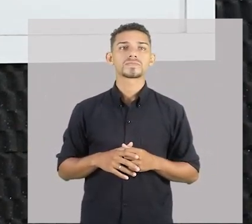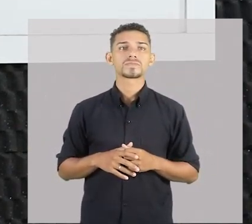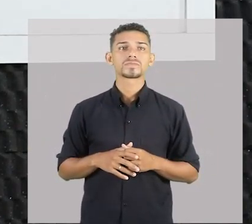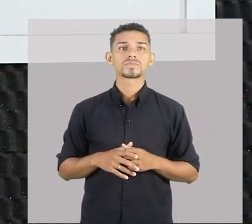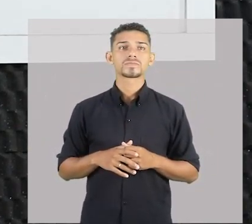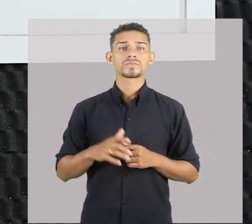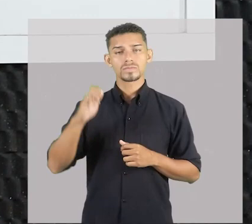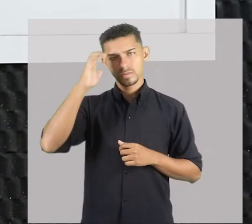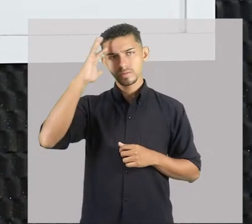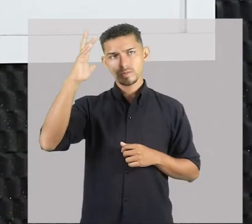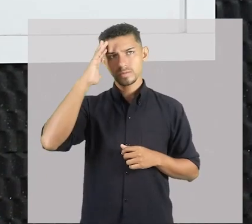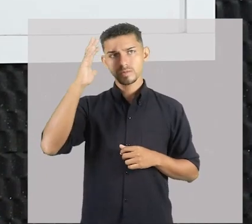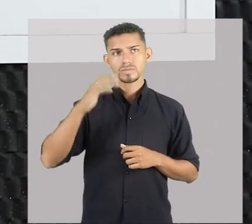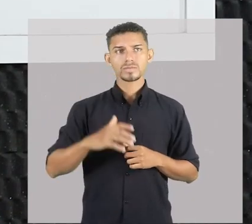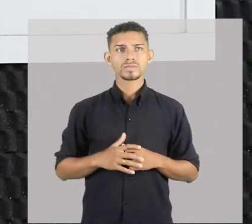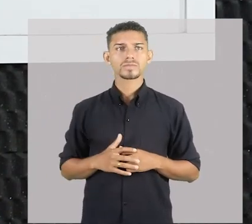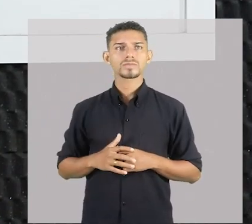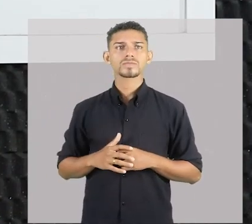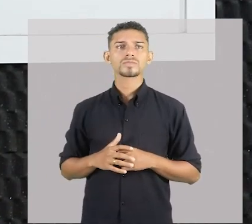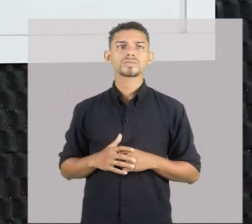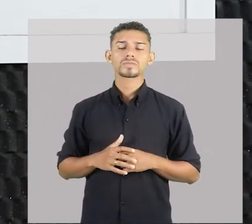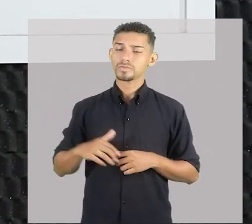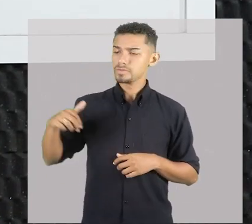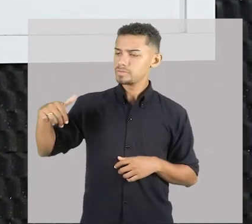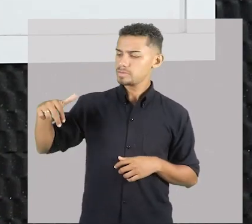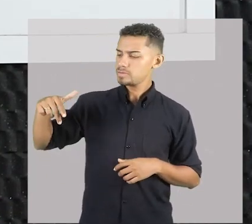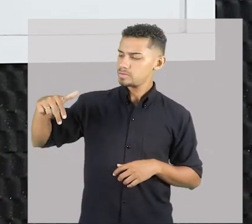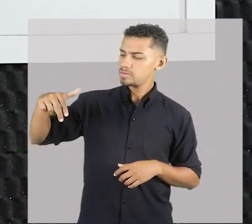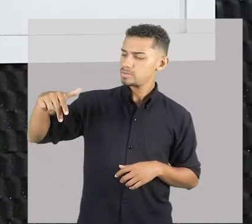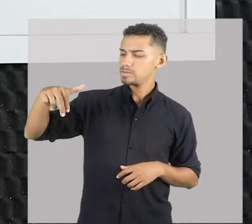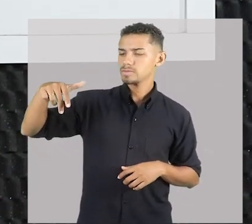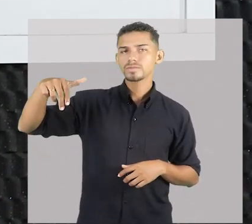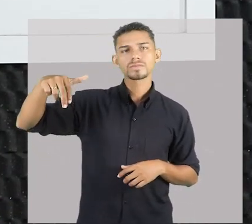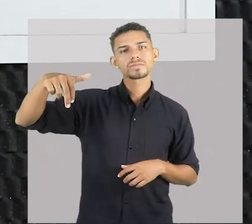desse ponto, aí sai andando,